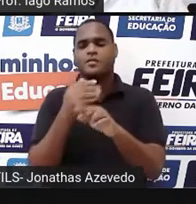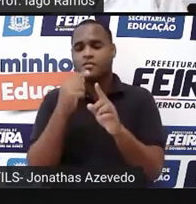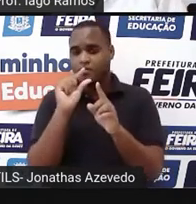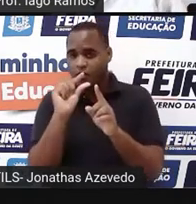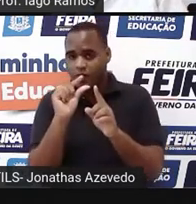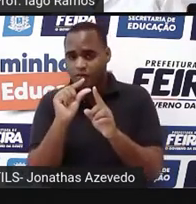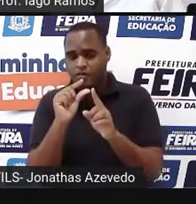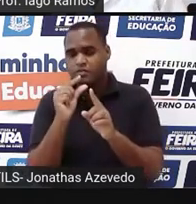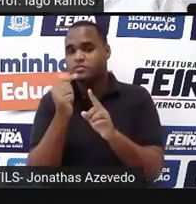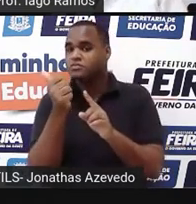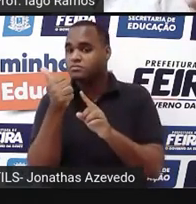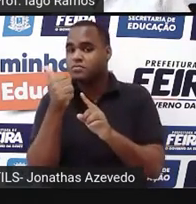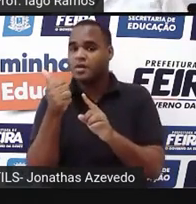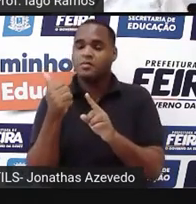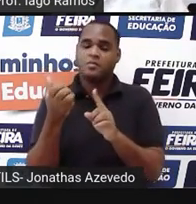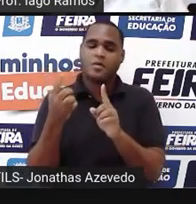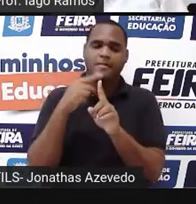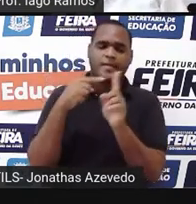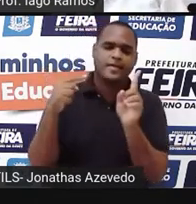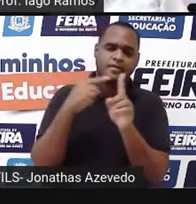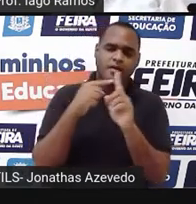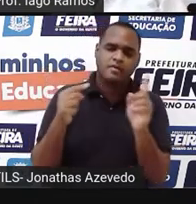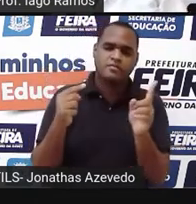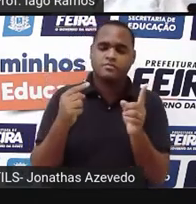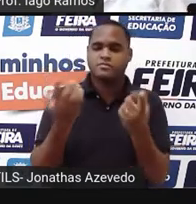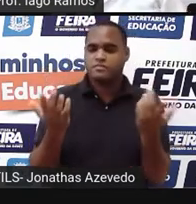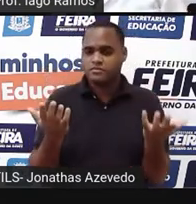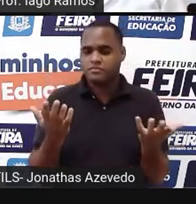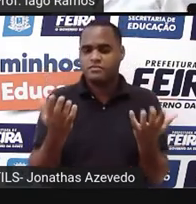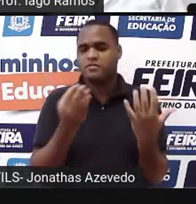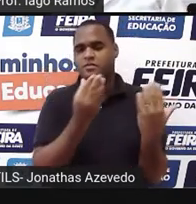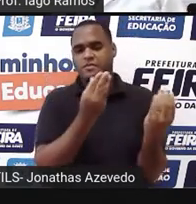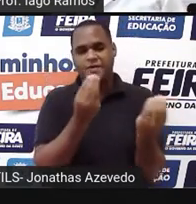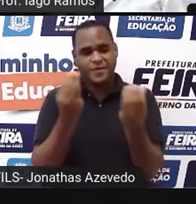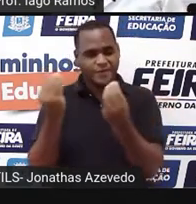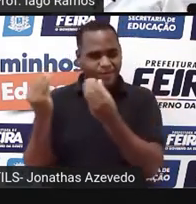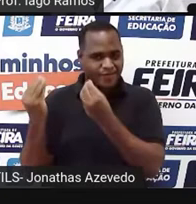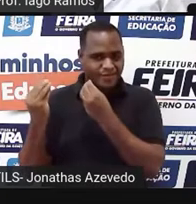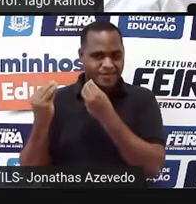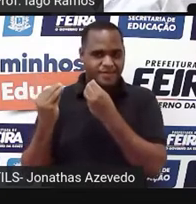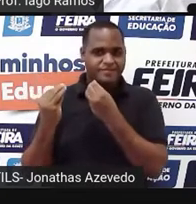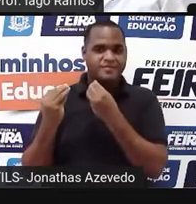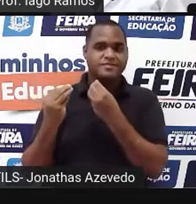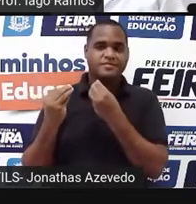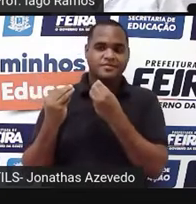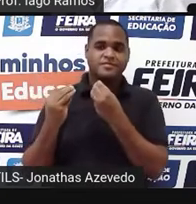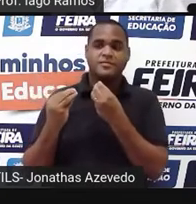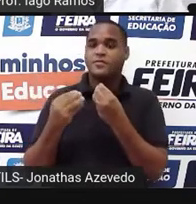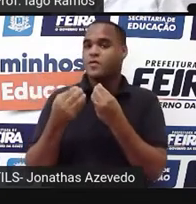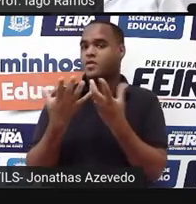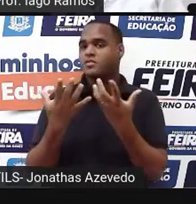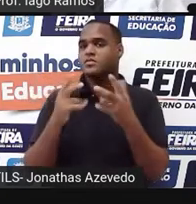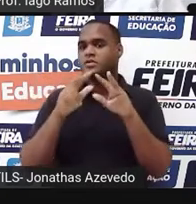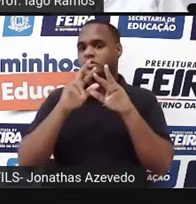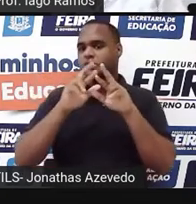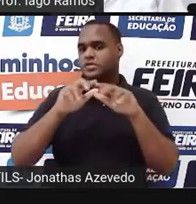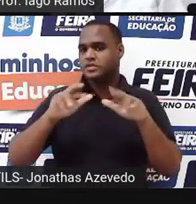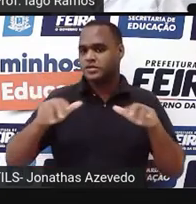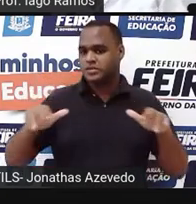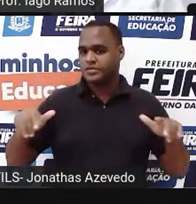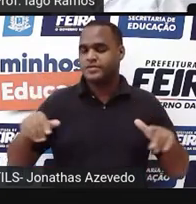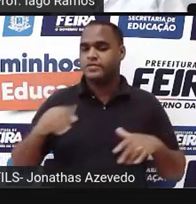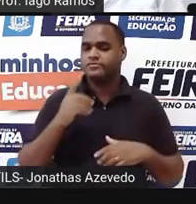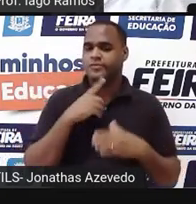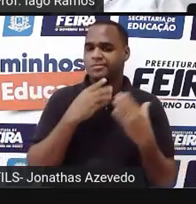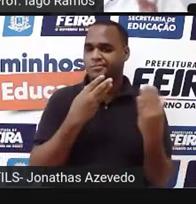pouco, número 1, entendeu metade, número 2, entendeu número 3, que é a maioria, ou número 4,